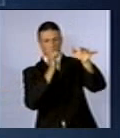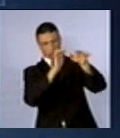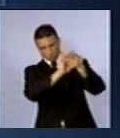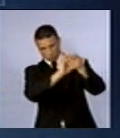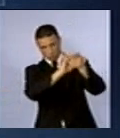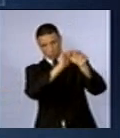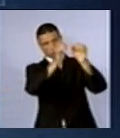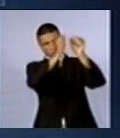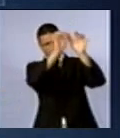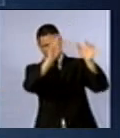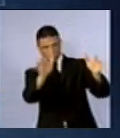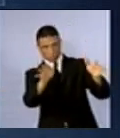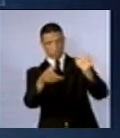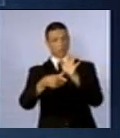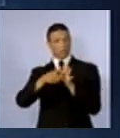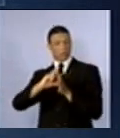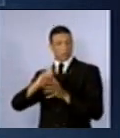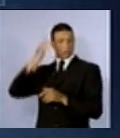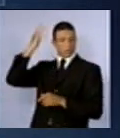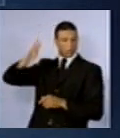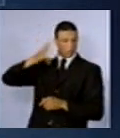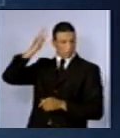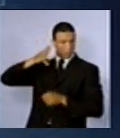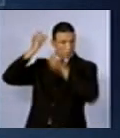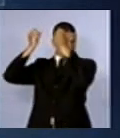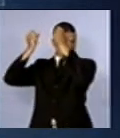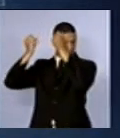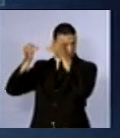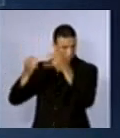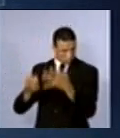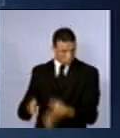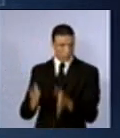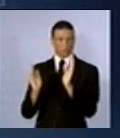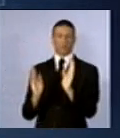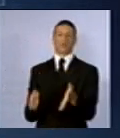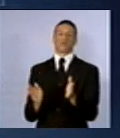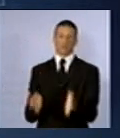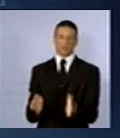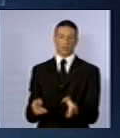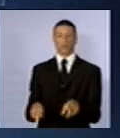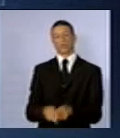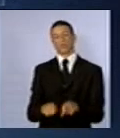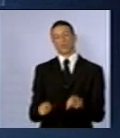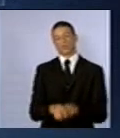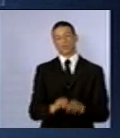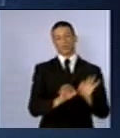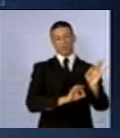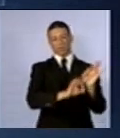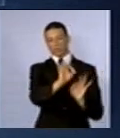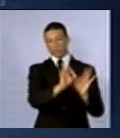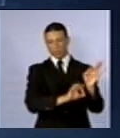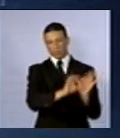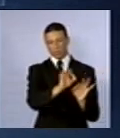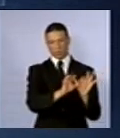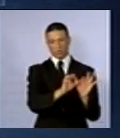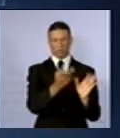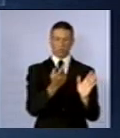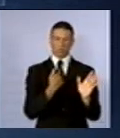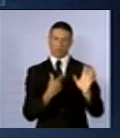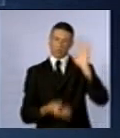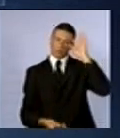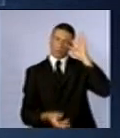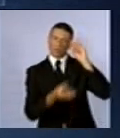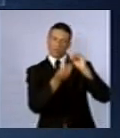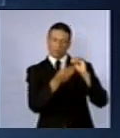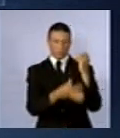muito mais propriedade apresentado pelos demais expositores, e também no equacionamento do que nós entendemos